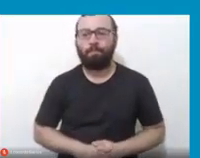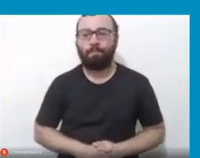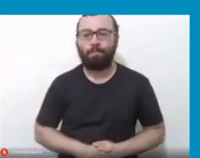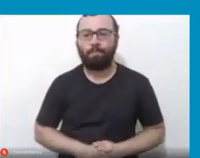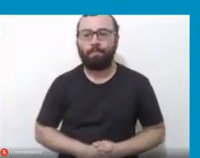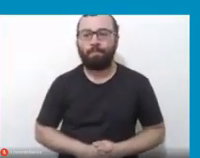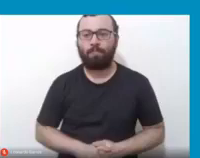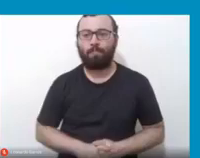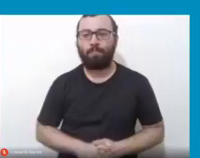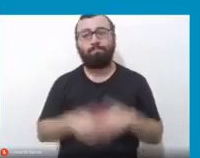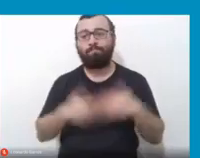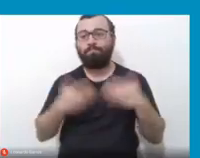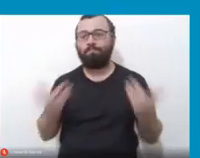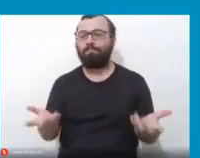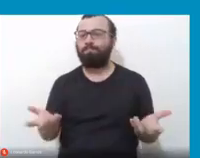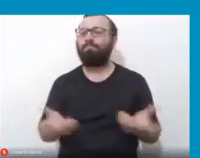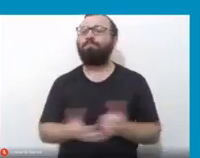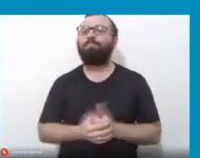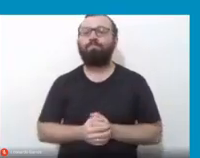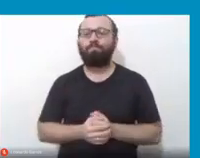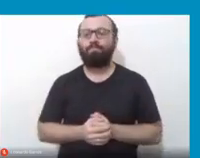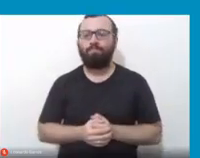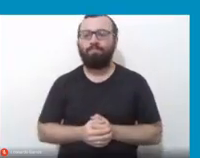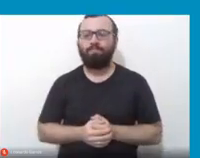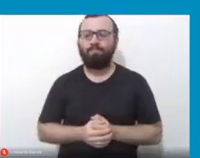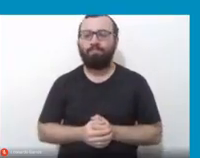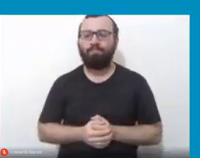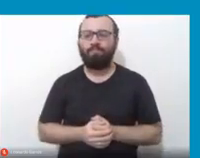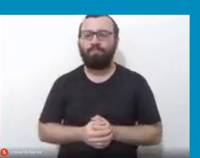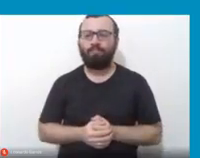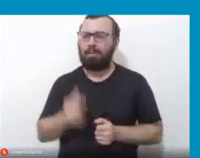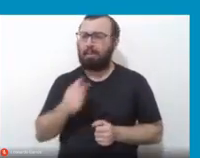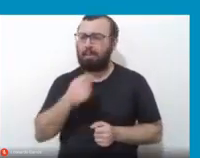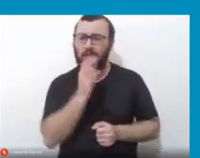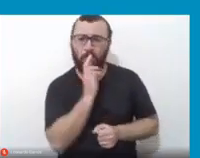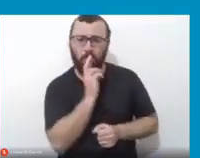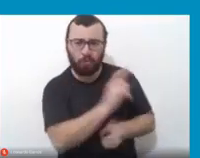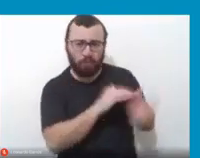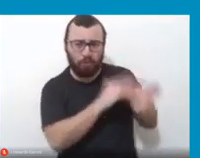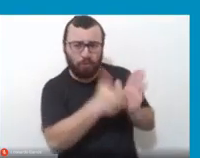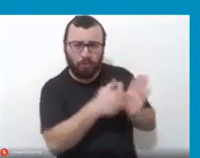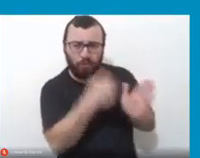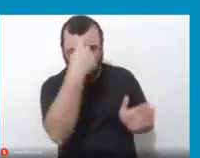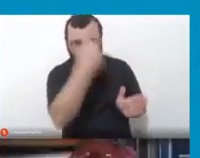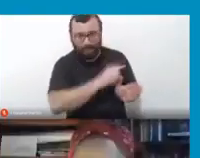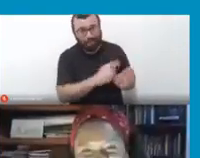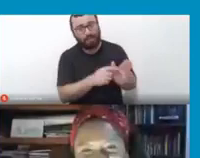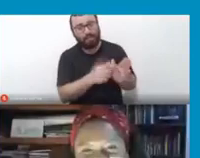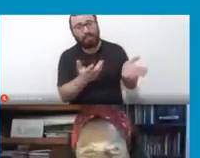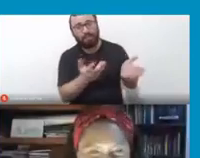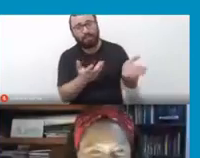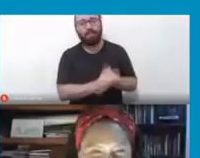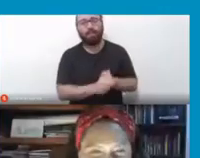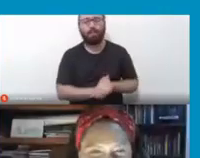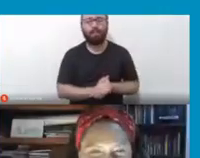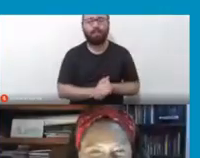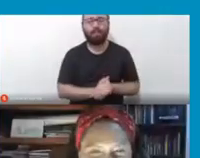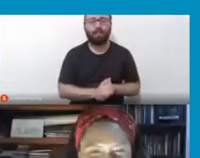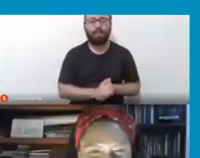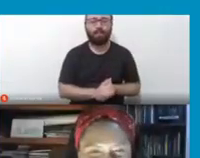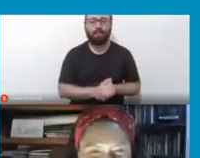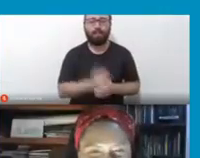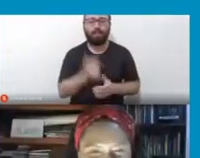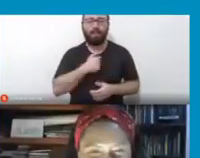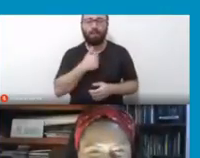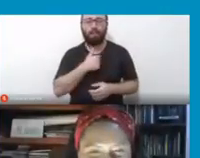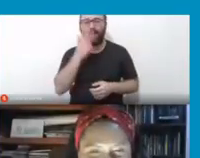E, enfim, acho que não sei se eu respondi tudo, eu estou falando assim de forma meio